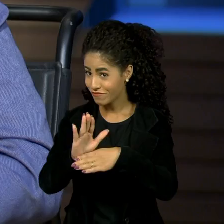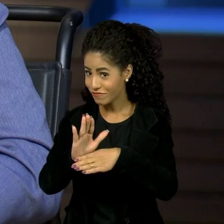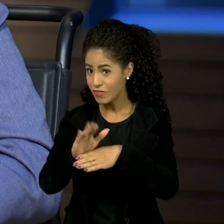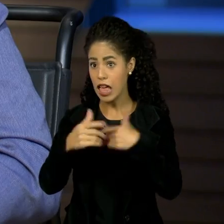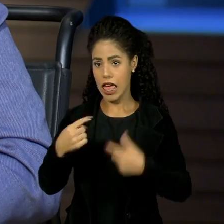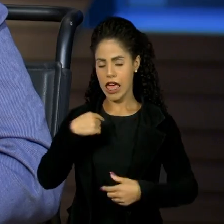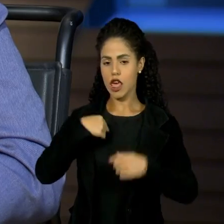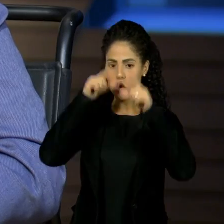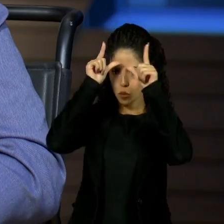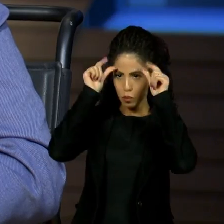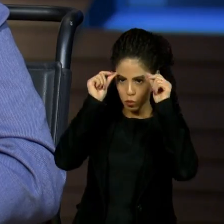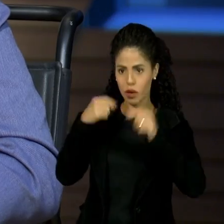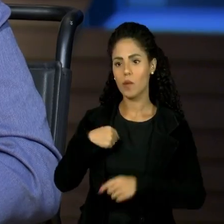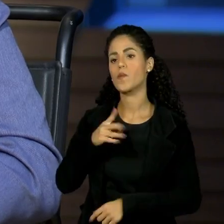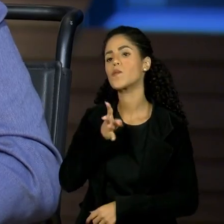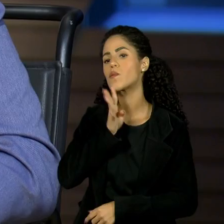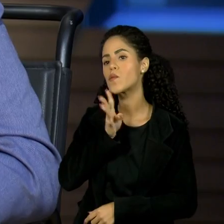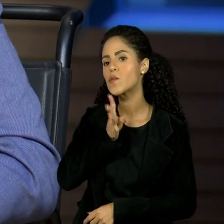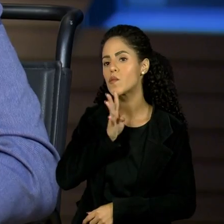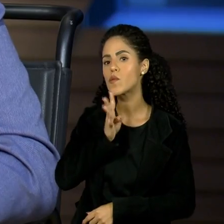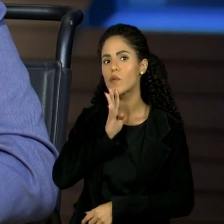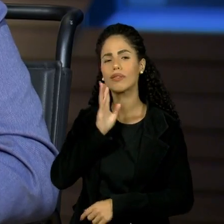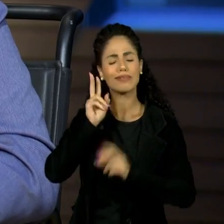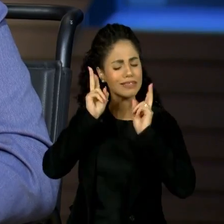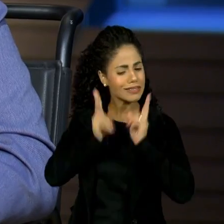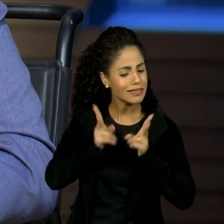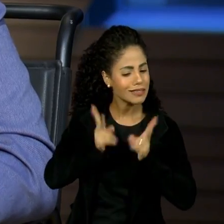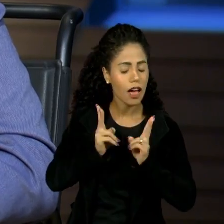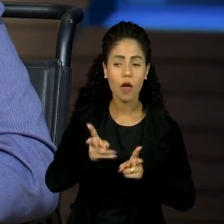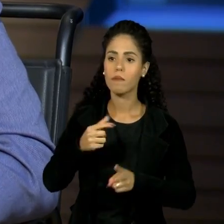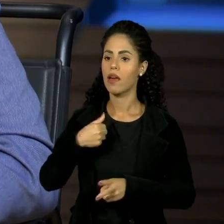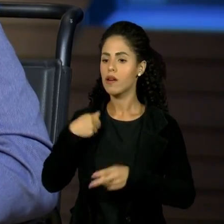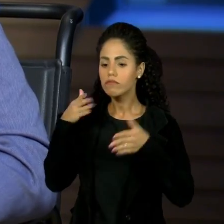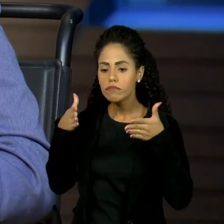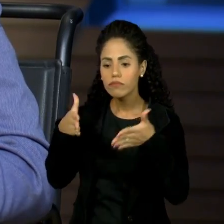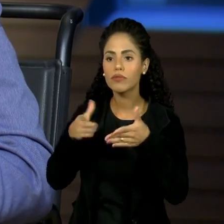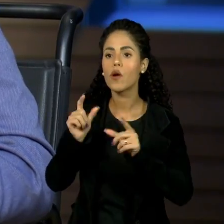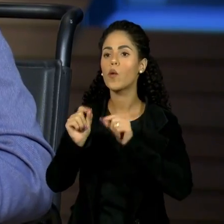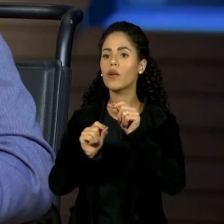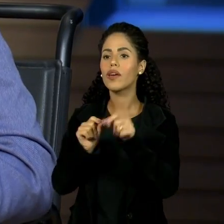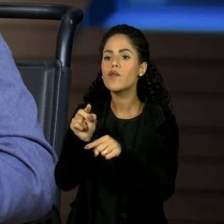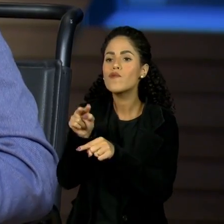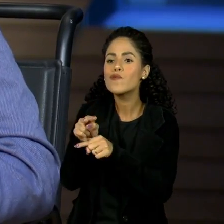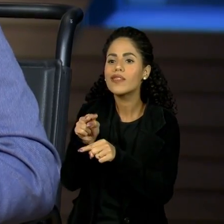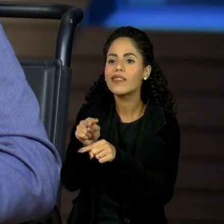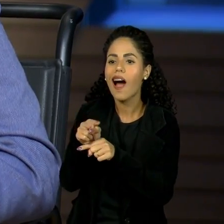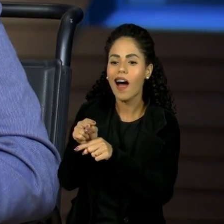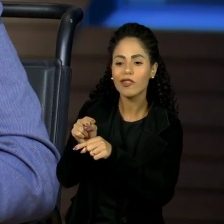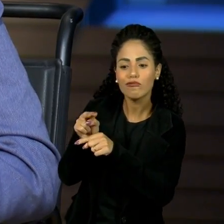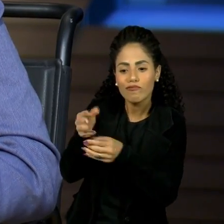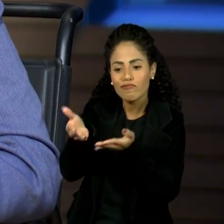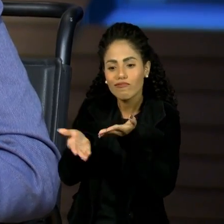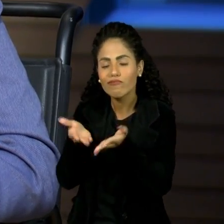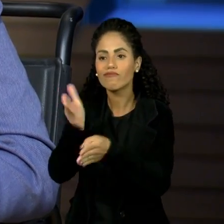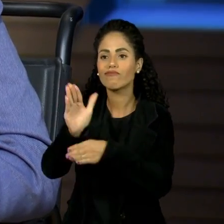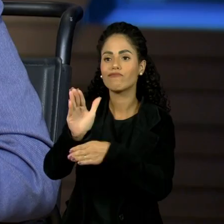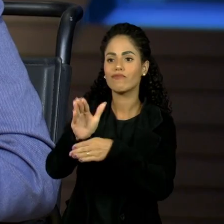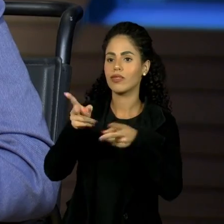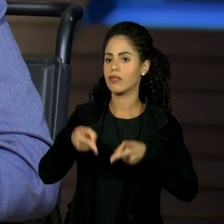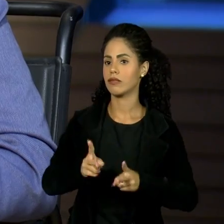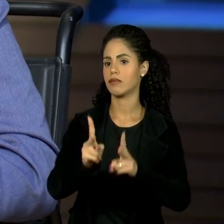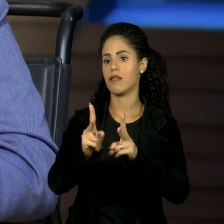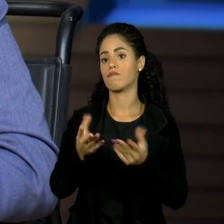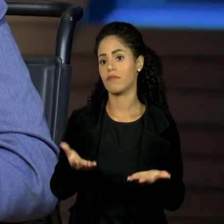sou enfermeiro, o meu segmento, a minha direção é o cuidado. E Heidegger já definia cuidado